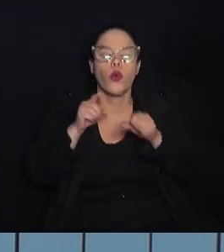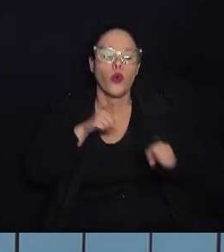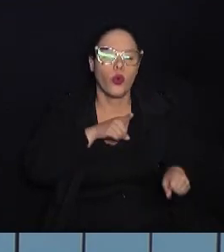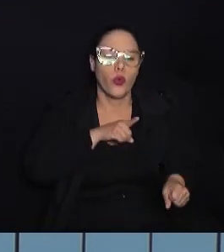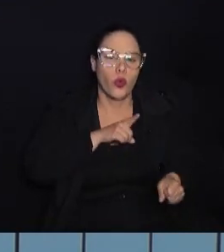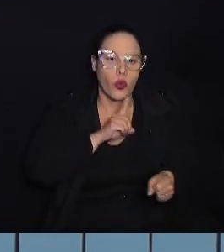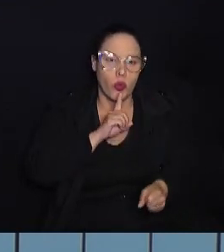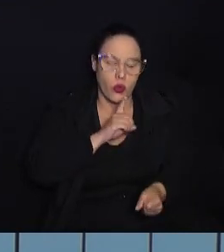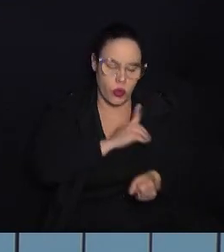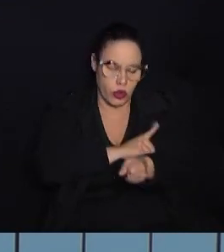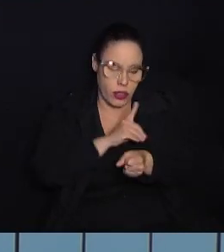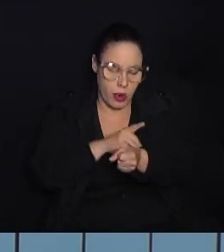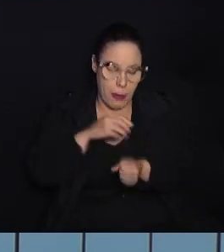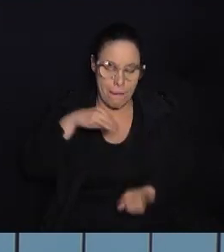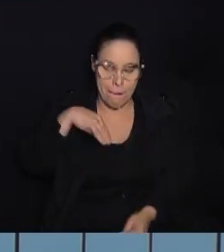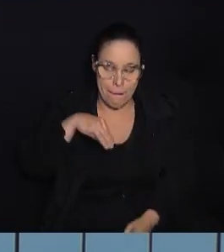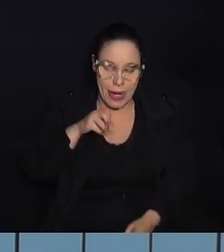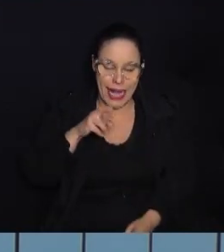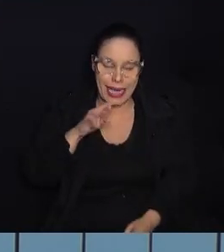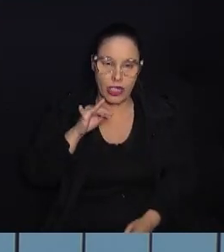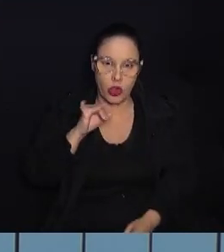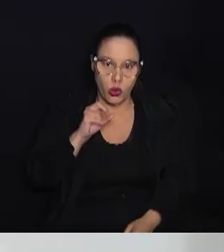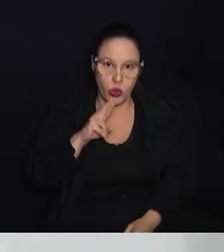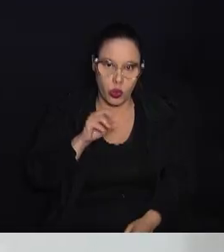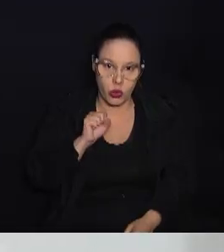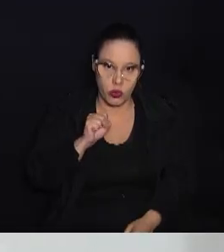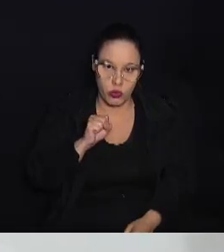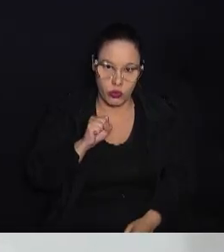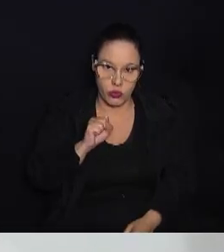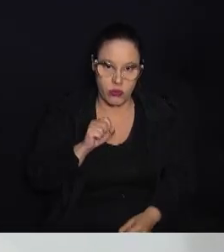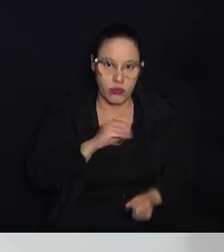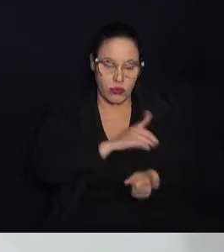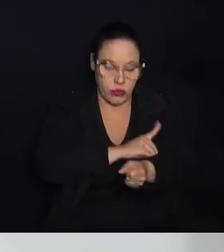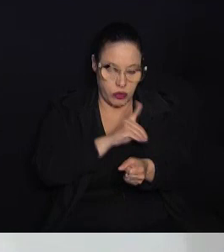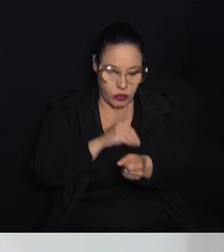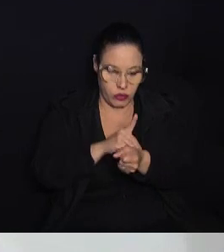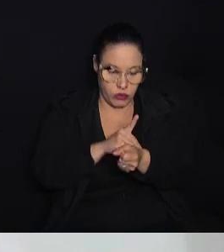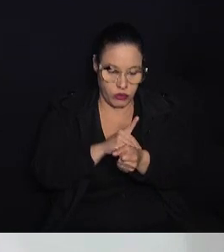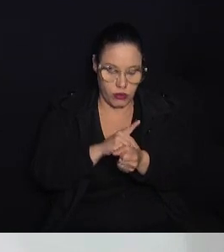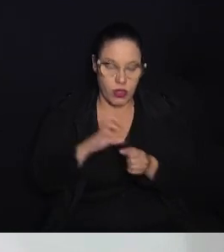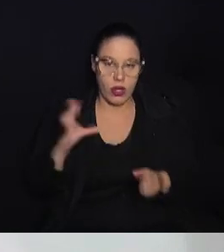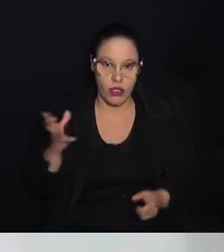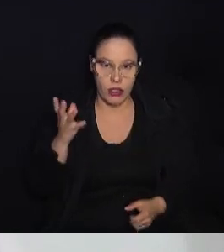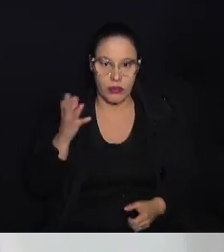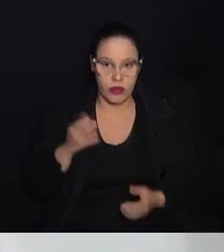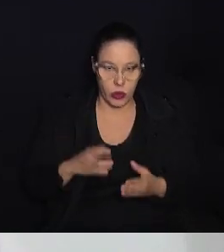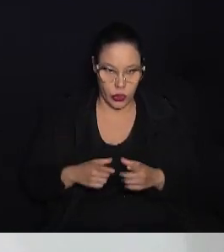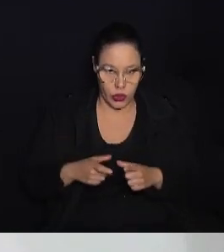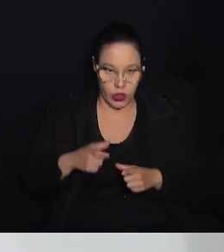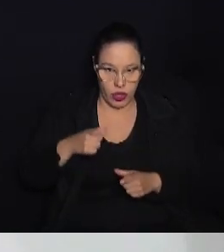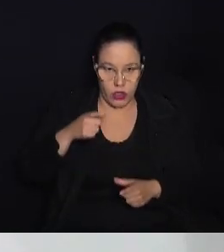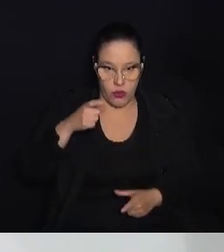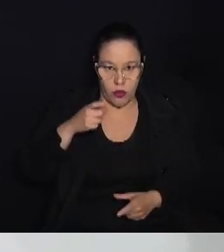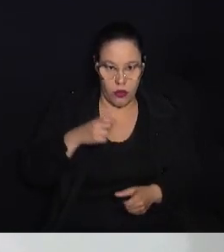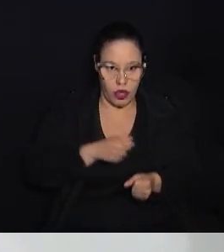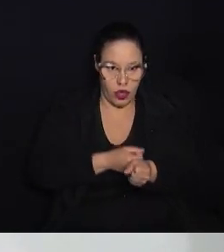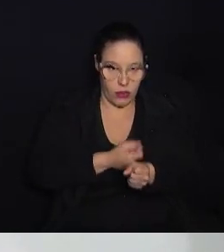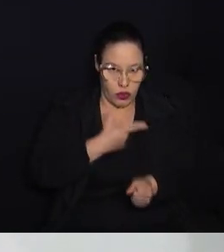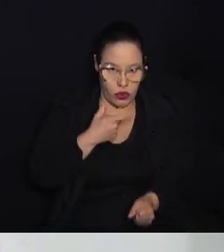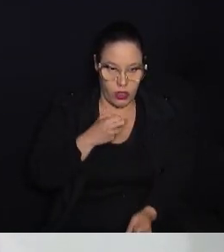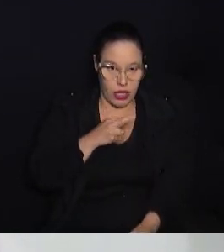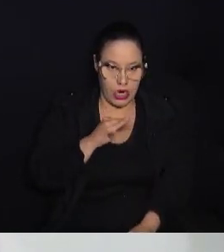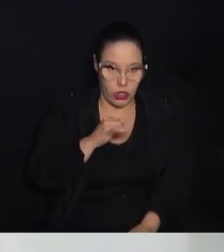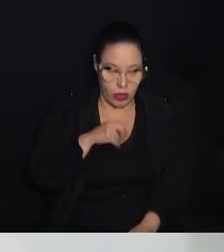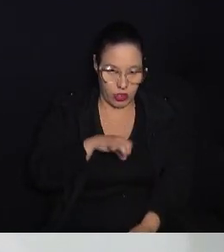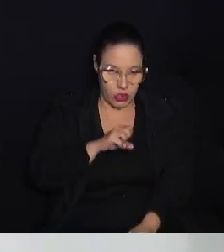é a diabetes mellitus? Bom, a diabetes é causada pelo aumento da glicose no sangue,